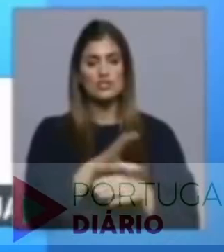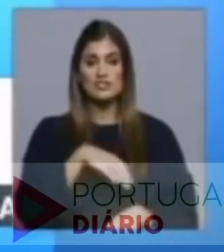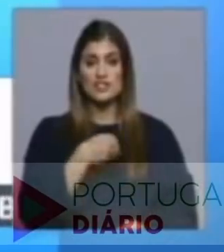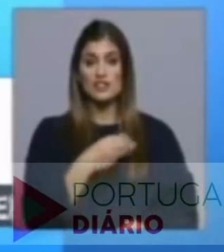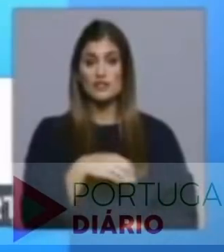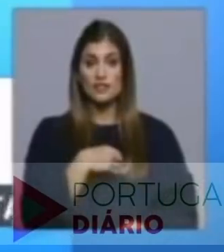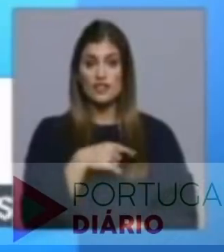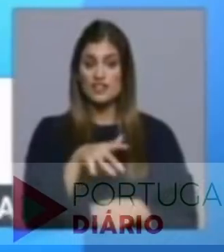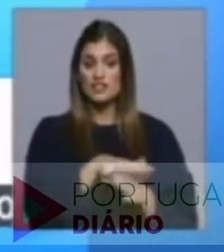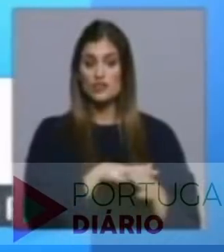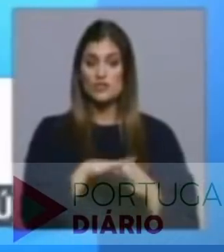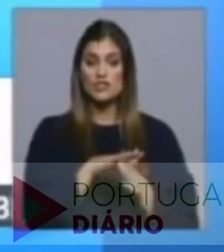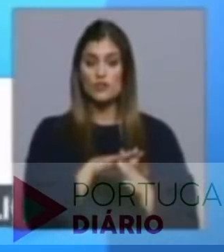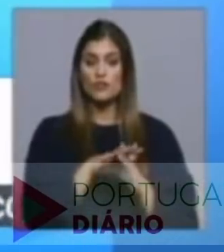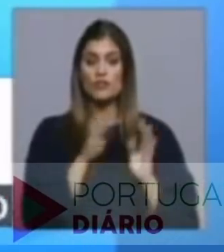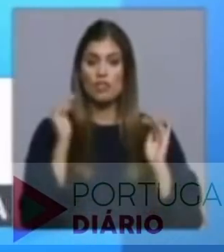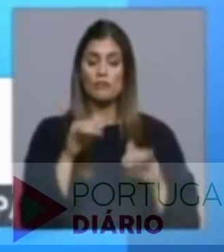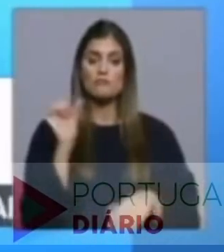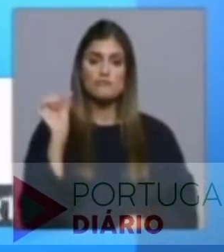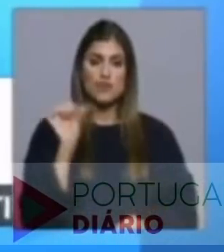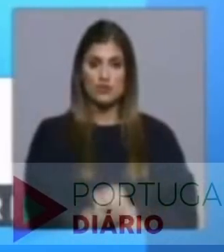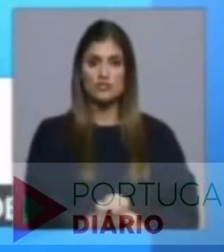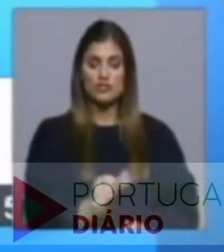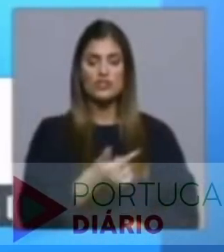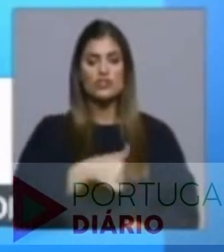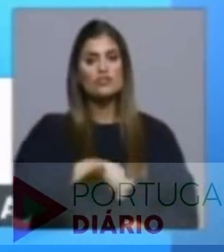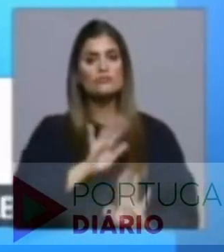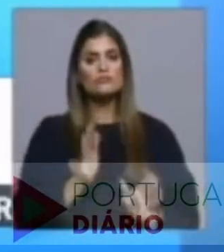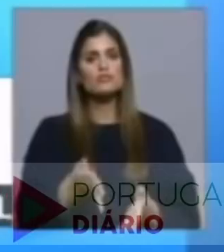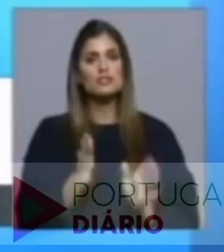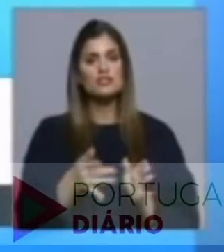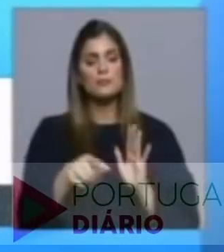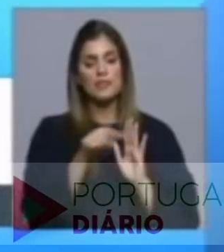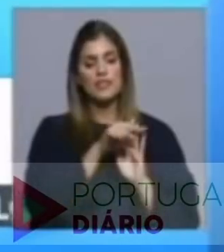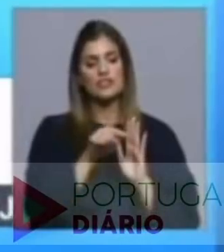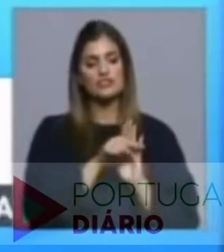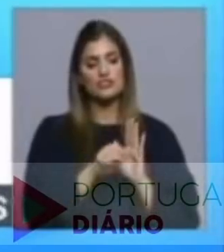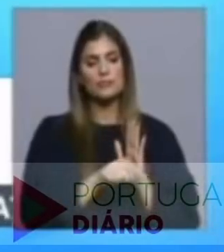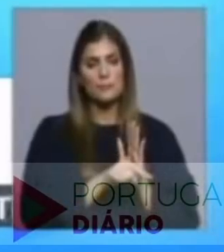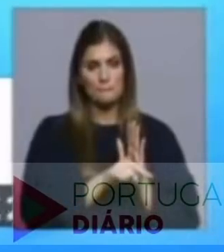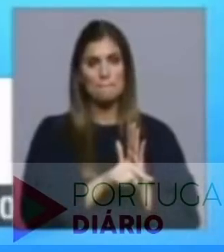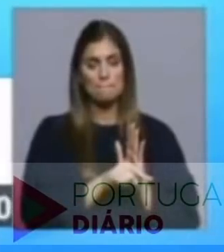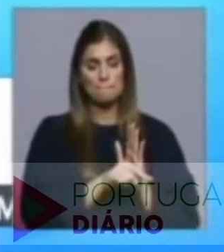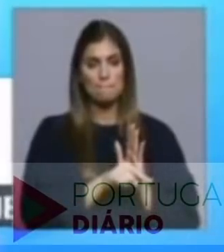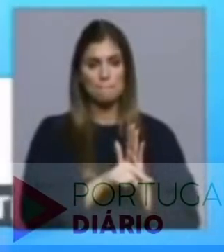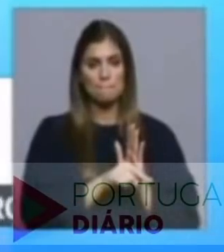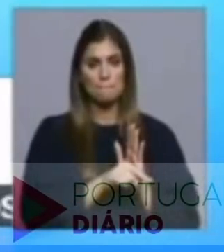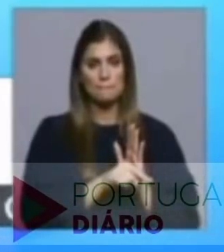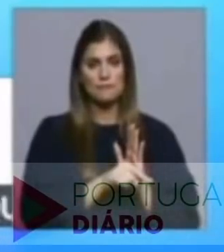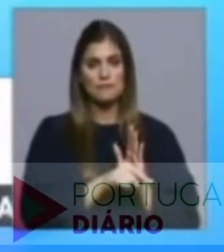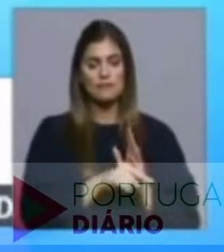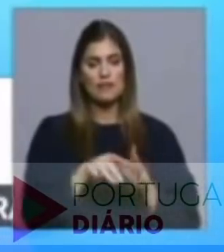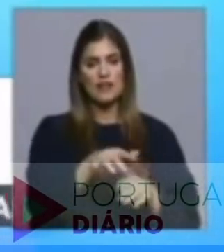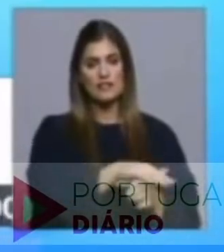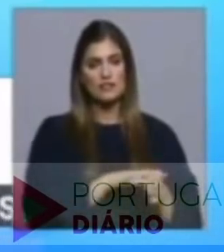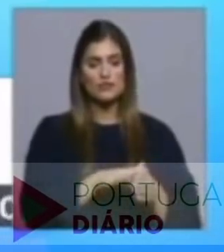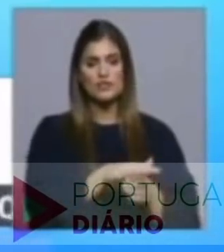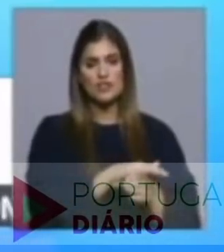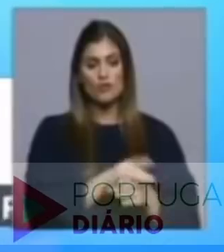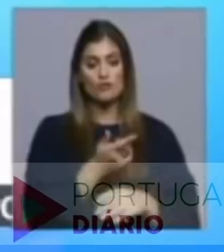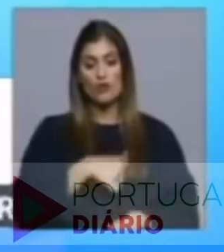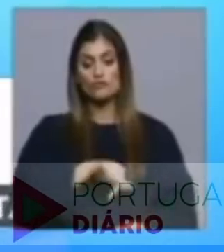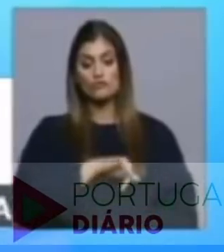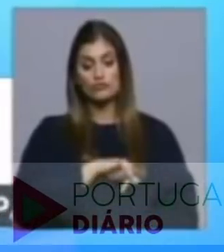que a situação também se está a degradar e temos que tomar medidas. Há a situação em que temos